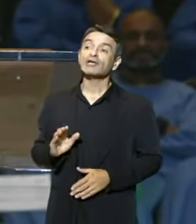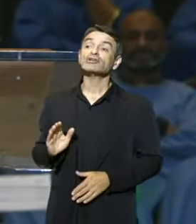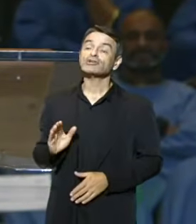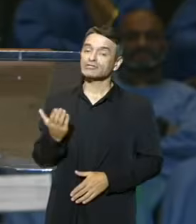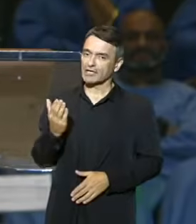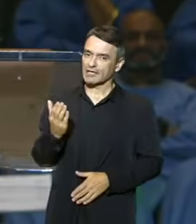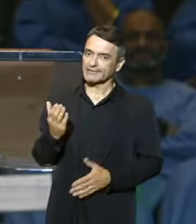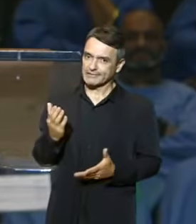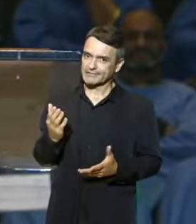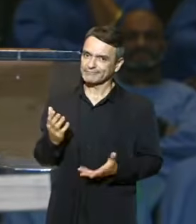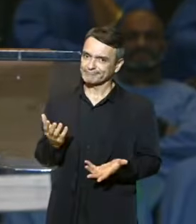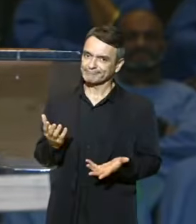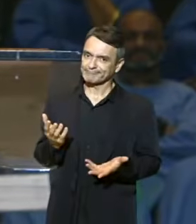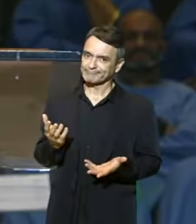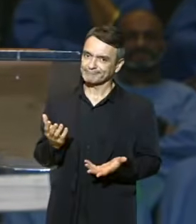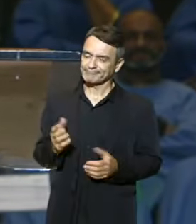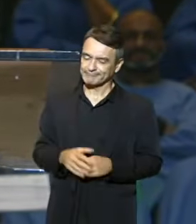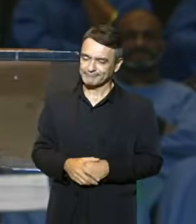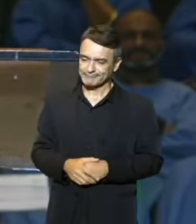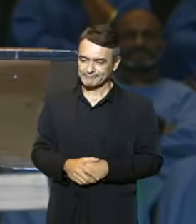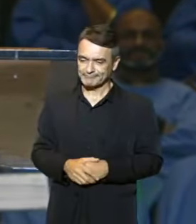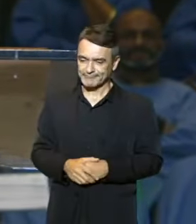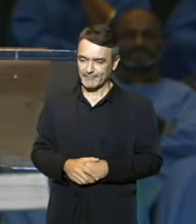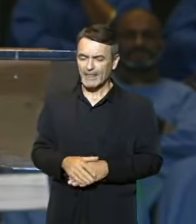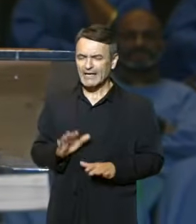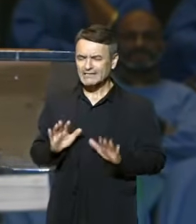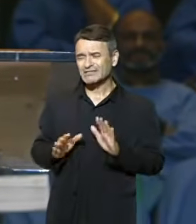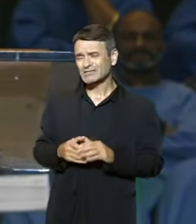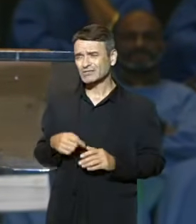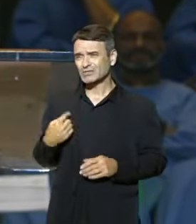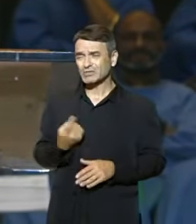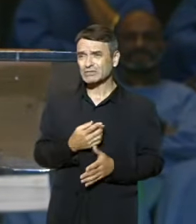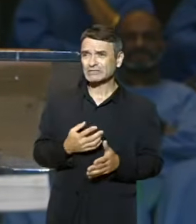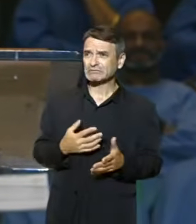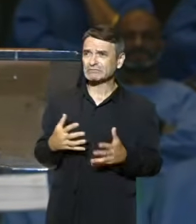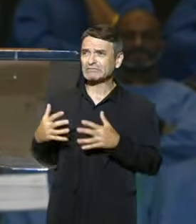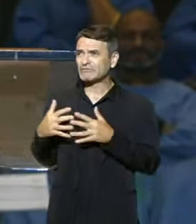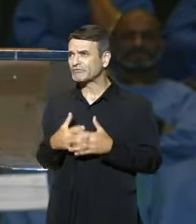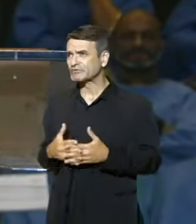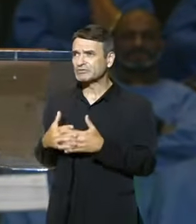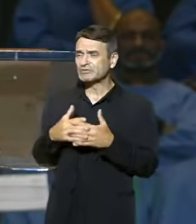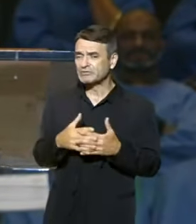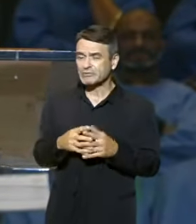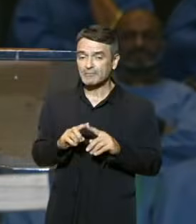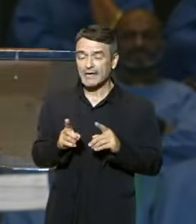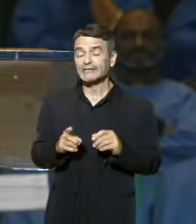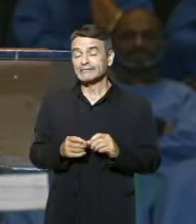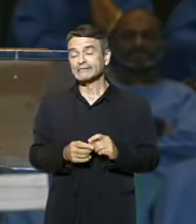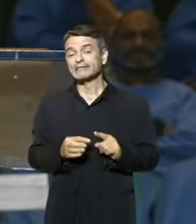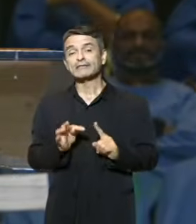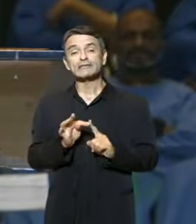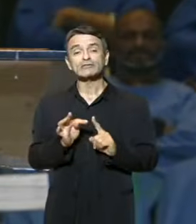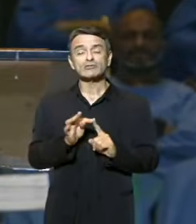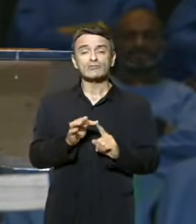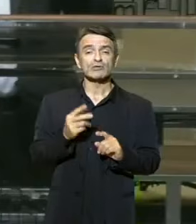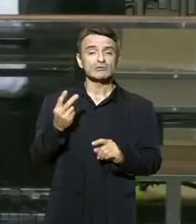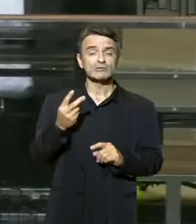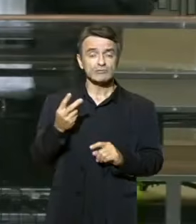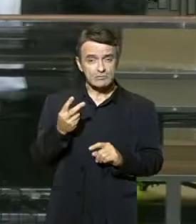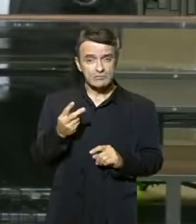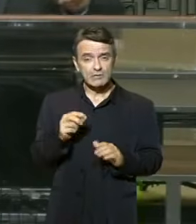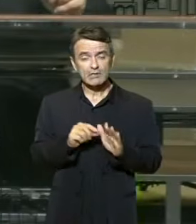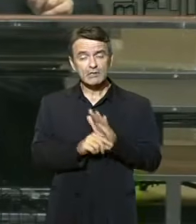nossa humanidade a gente se atrapalha. Mas sabe, olha o que o texto bíblico diz, 2 Timóteo 2,13.